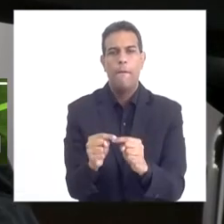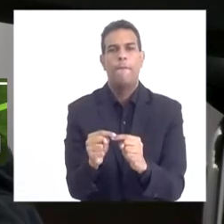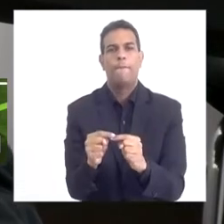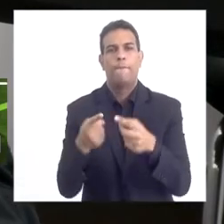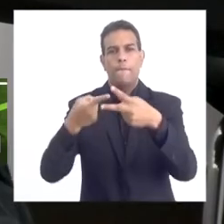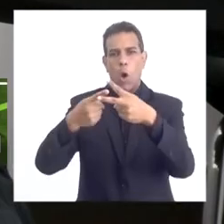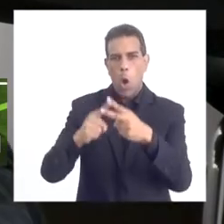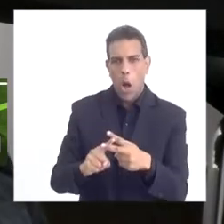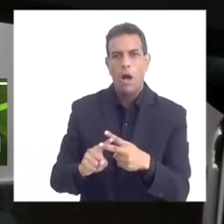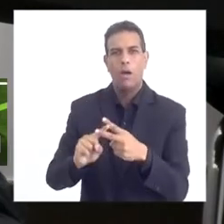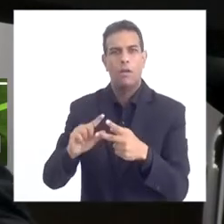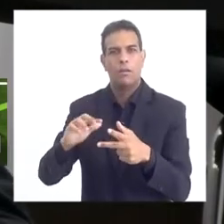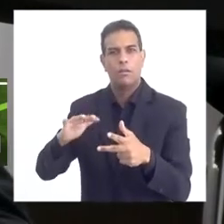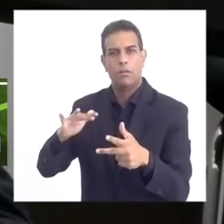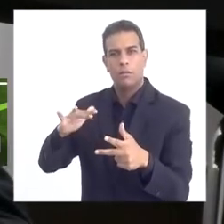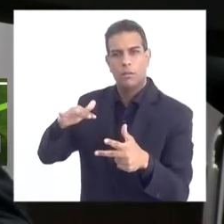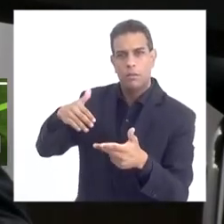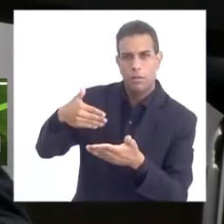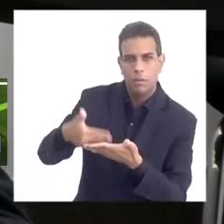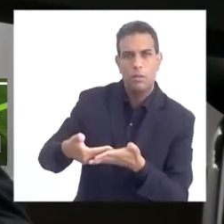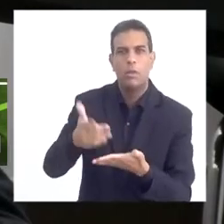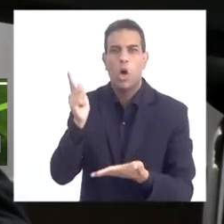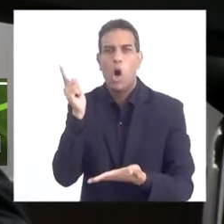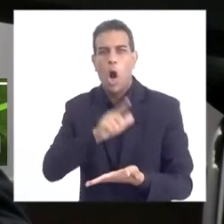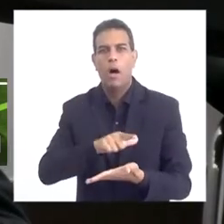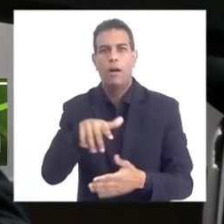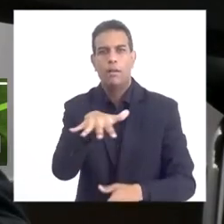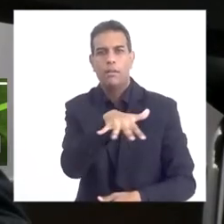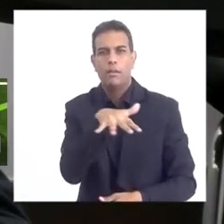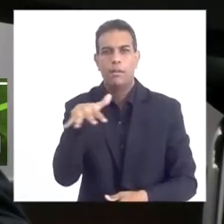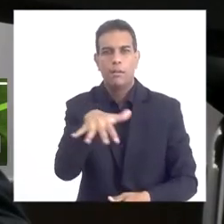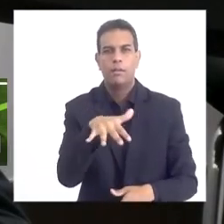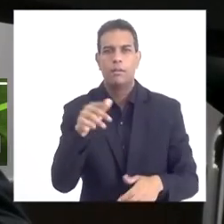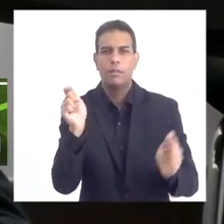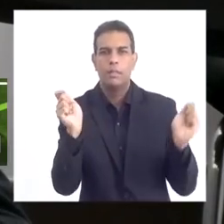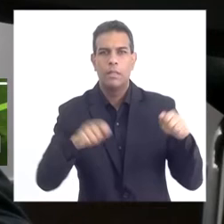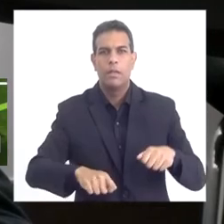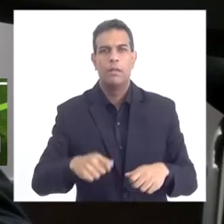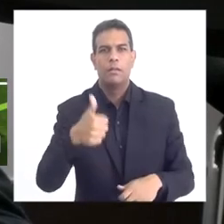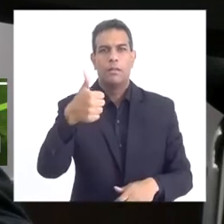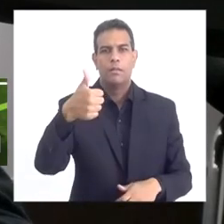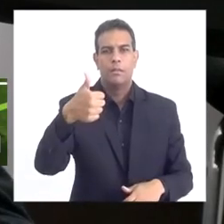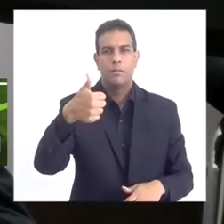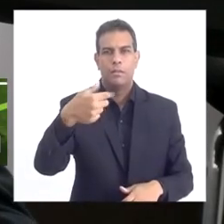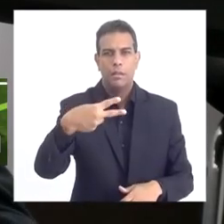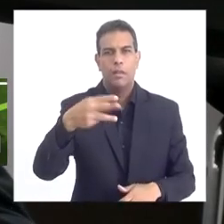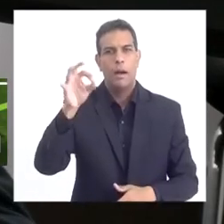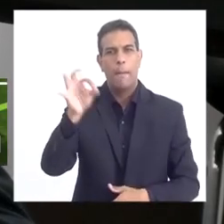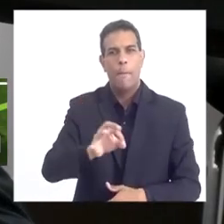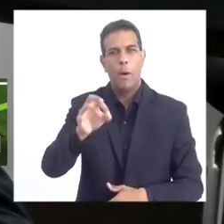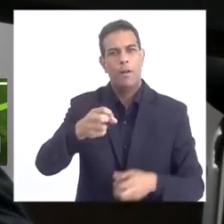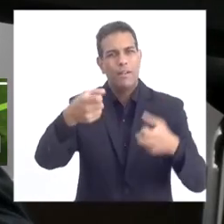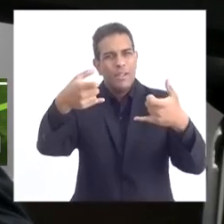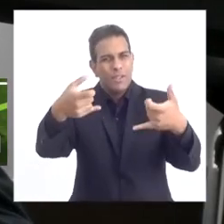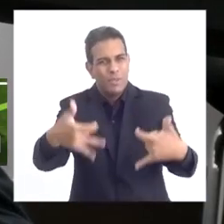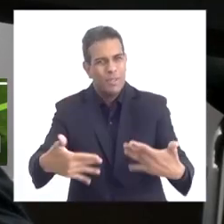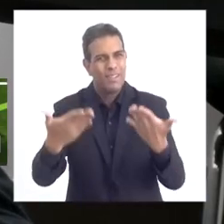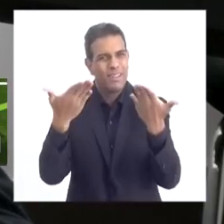correção que ele fez para o crescimento vegetativo da folha, que em geral é 3%. Entendeu a questão,